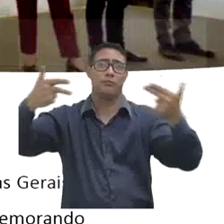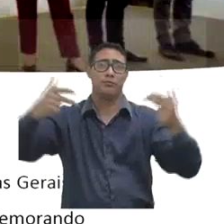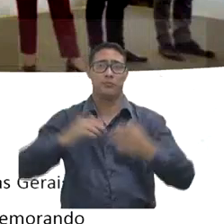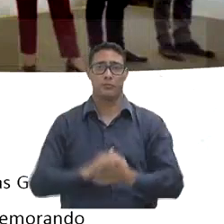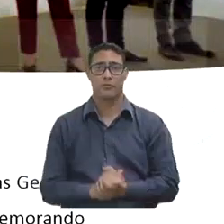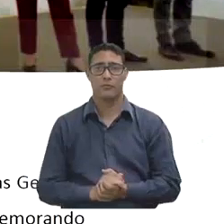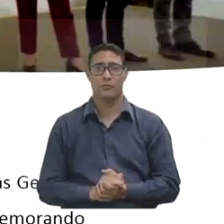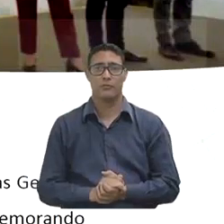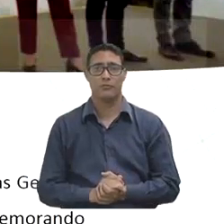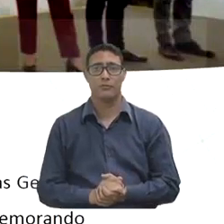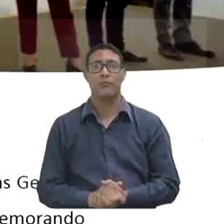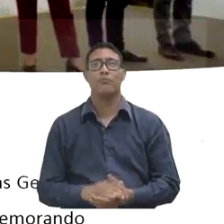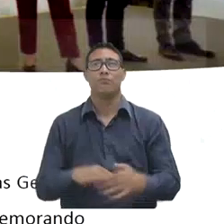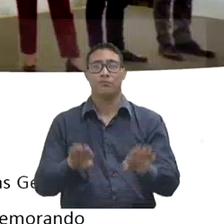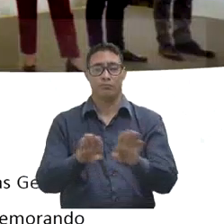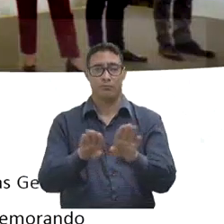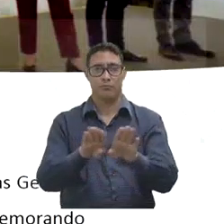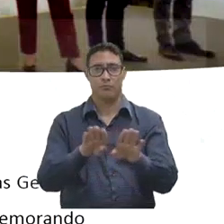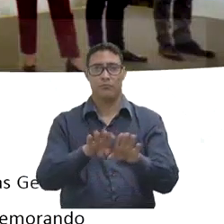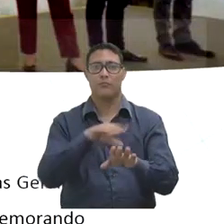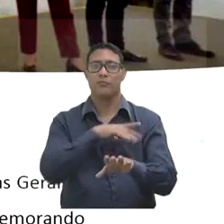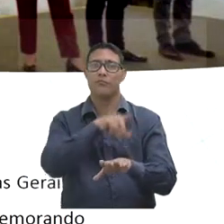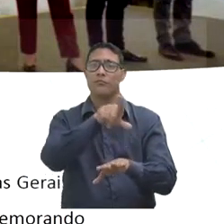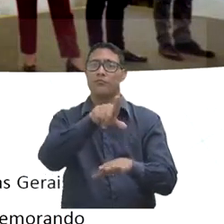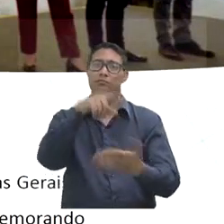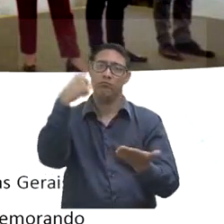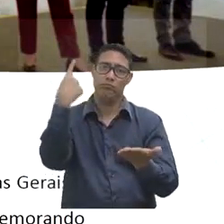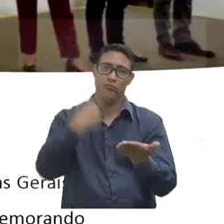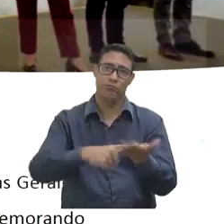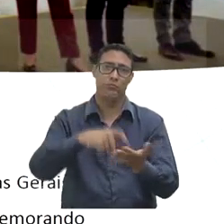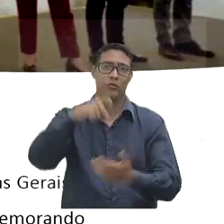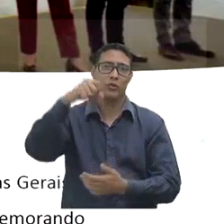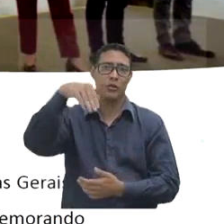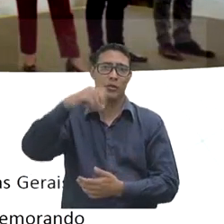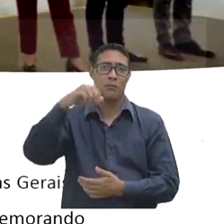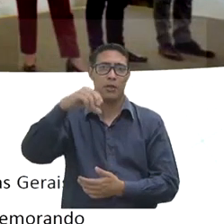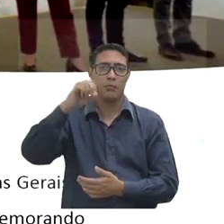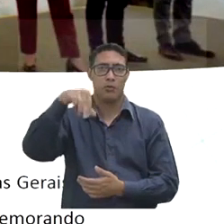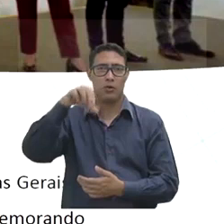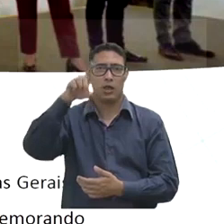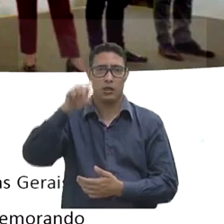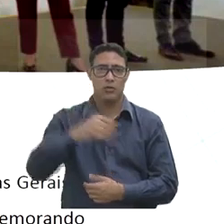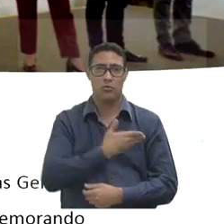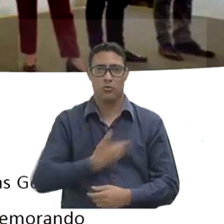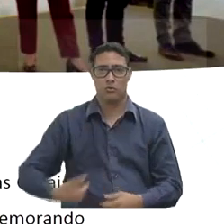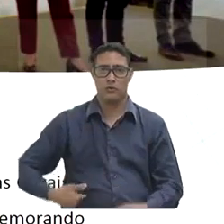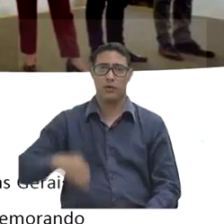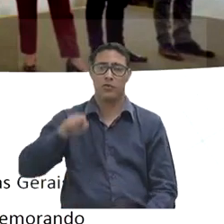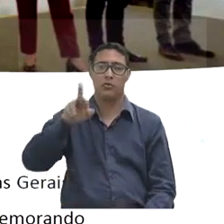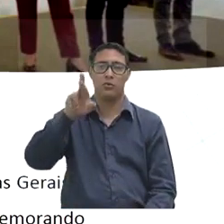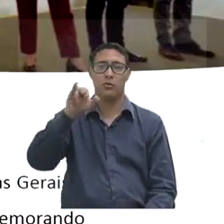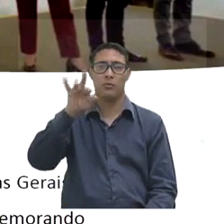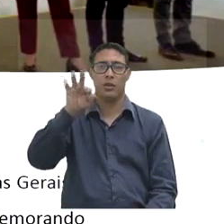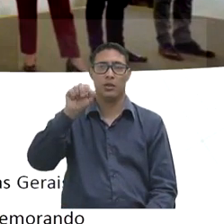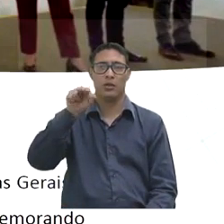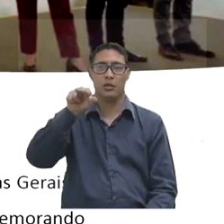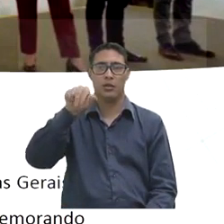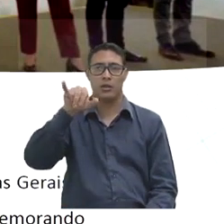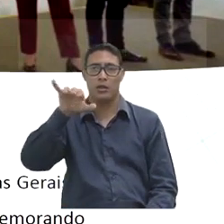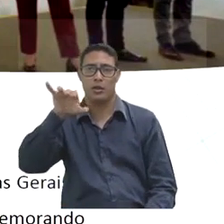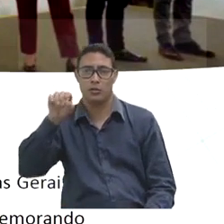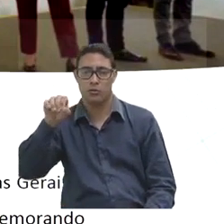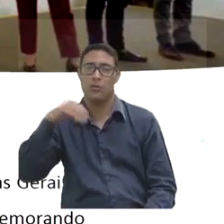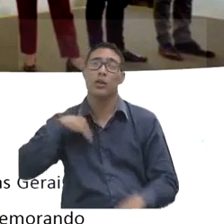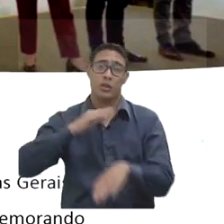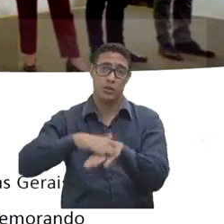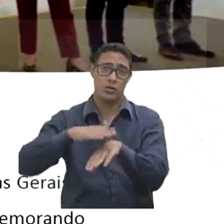então nós renovamos recentemente memorando com o governo britânico financiamento do inventário financiamento do plano